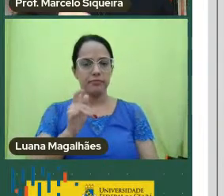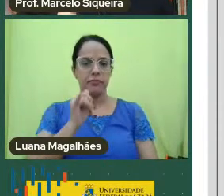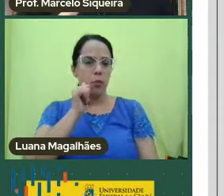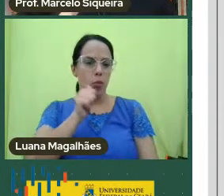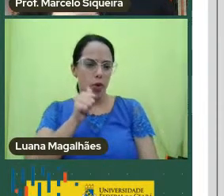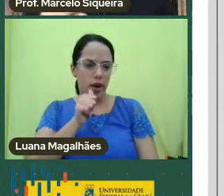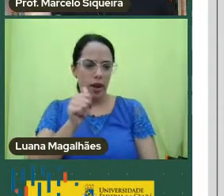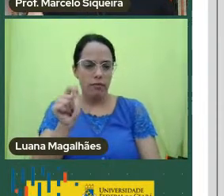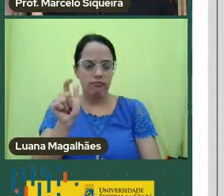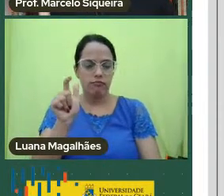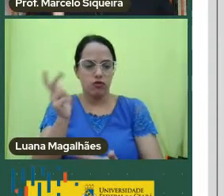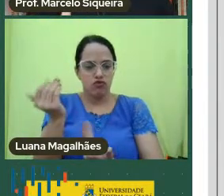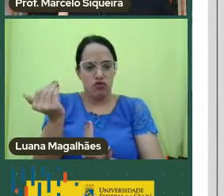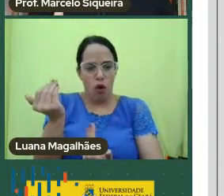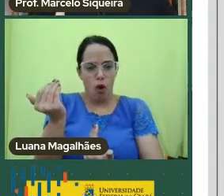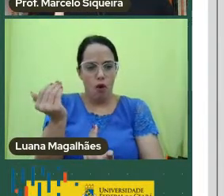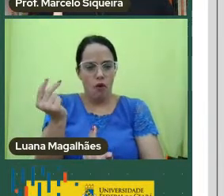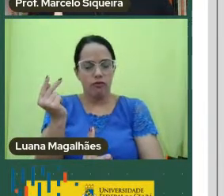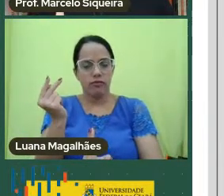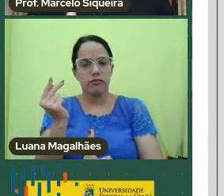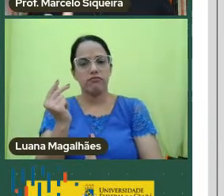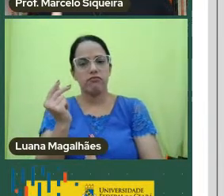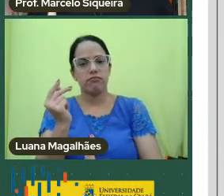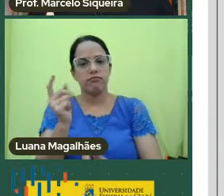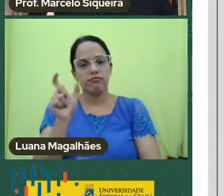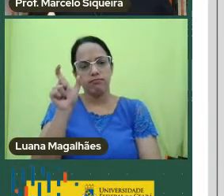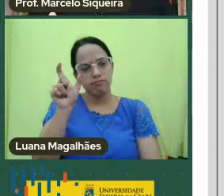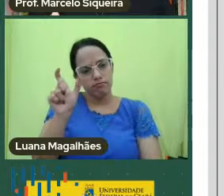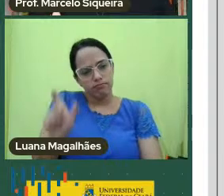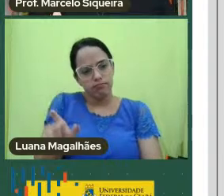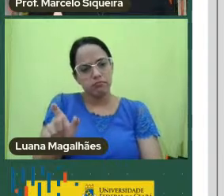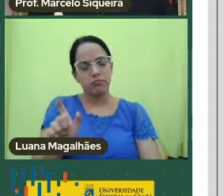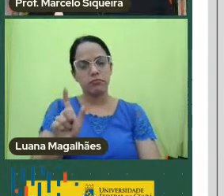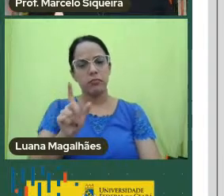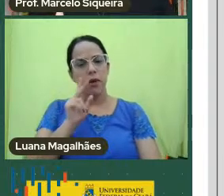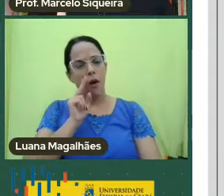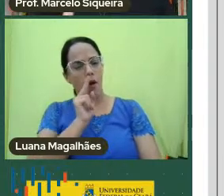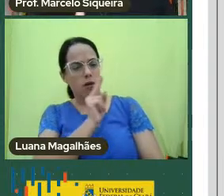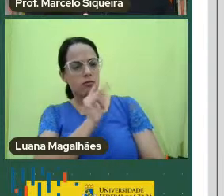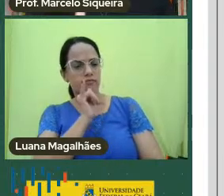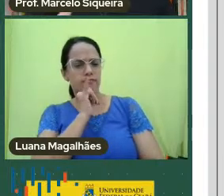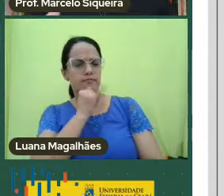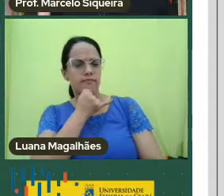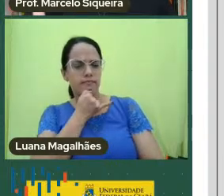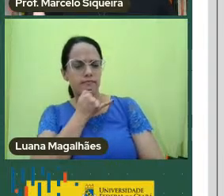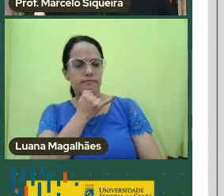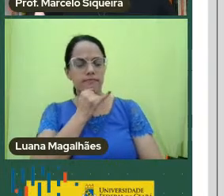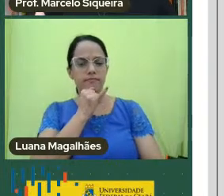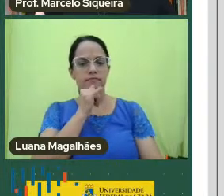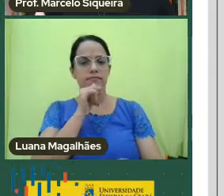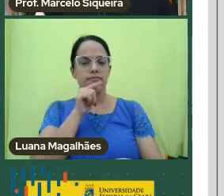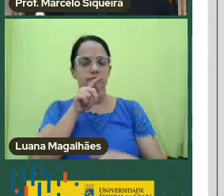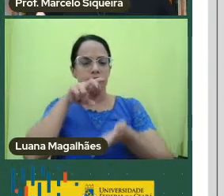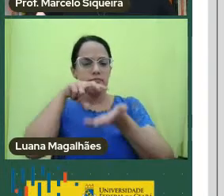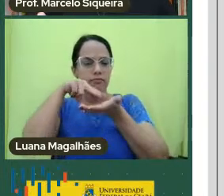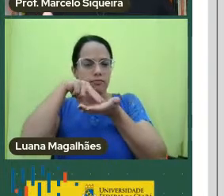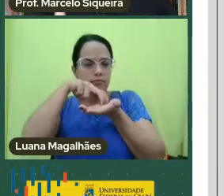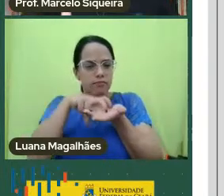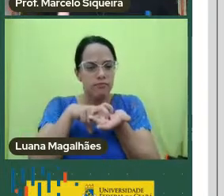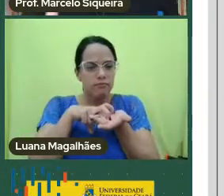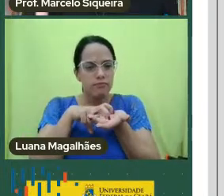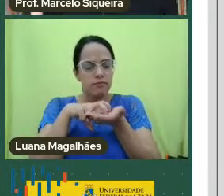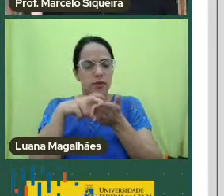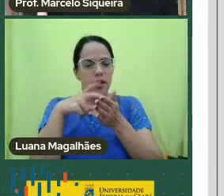jovem, né, com um olhar aparentemente triste, de cócoras encostada na parede,